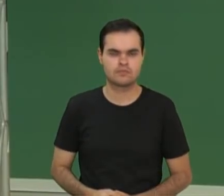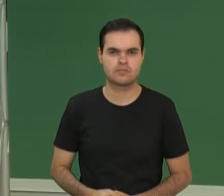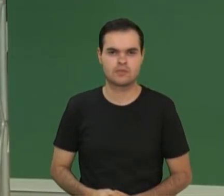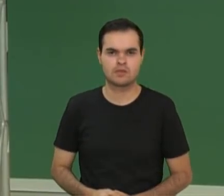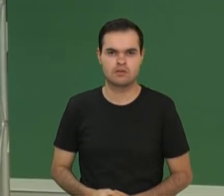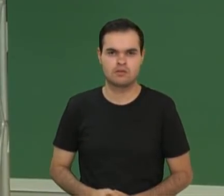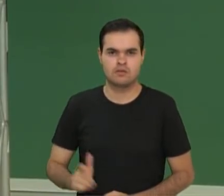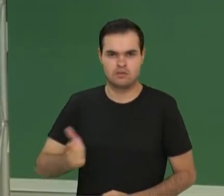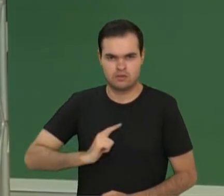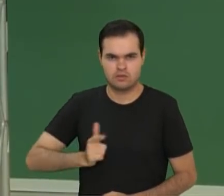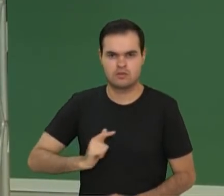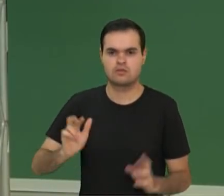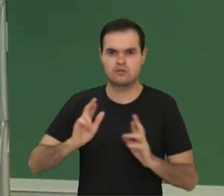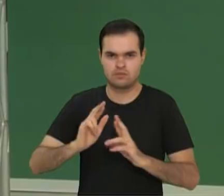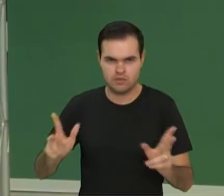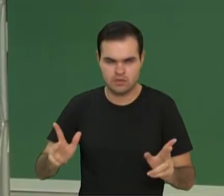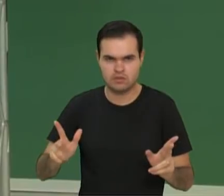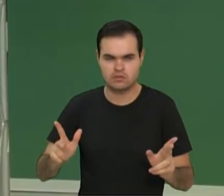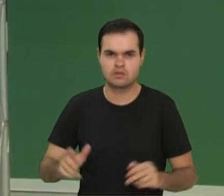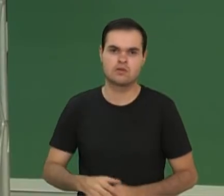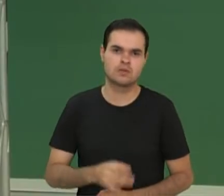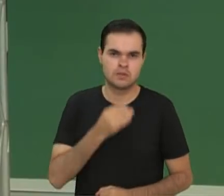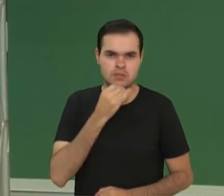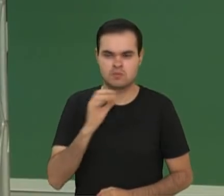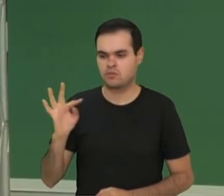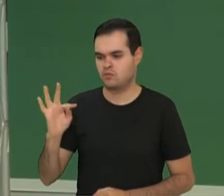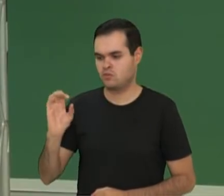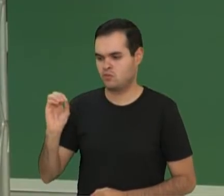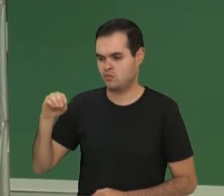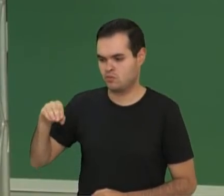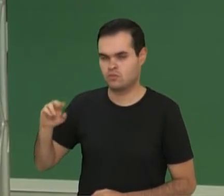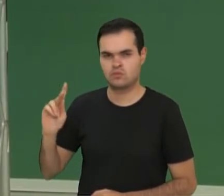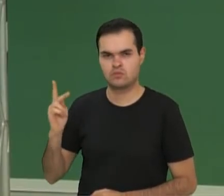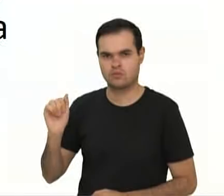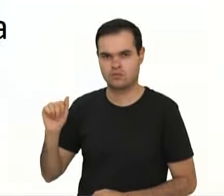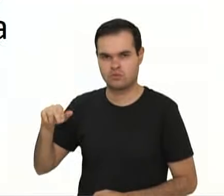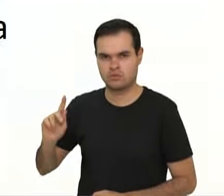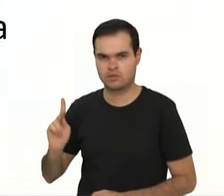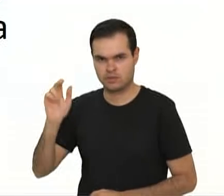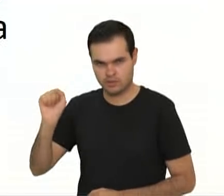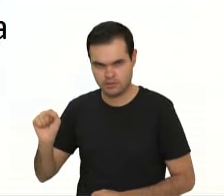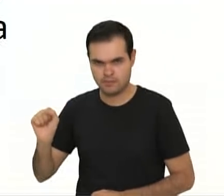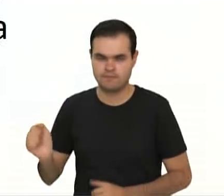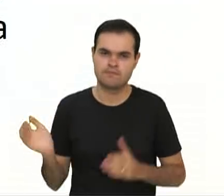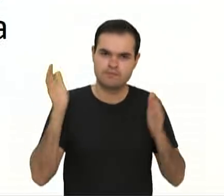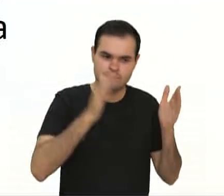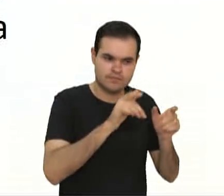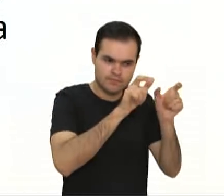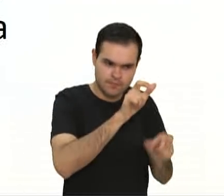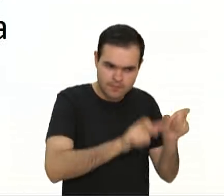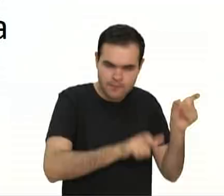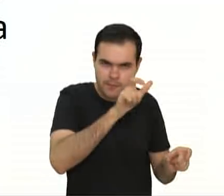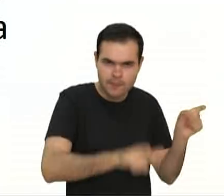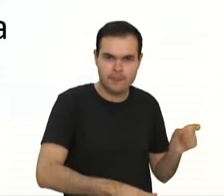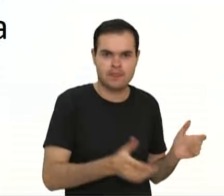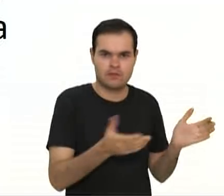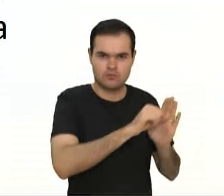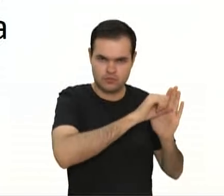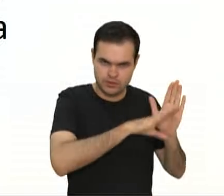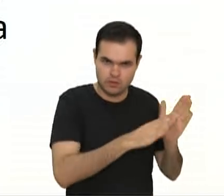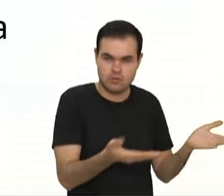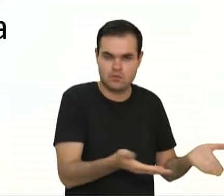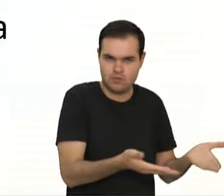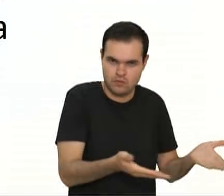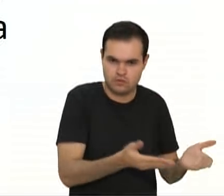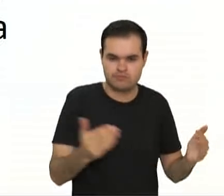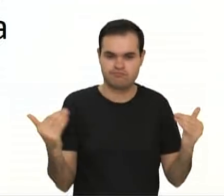a diferença de influência entre o Tom Hanks e seu correspondente no século 2.0, os cuidados que